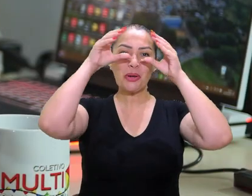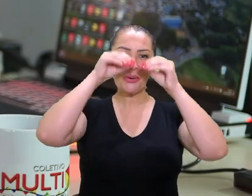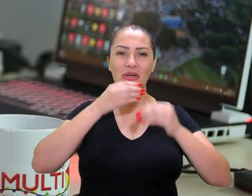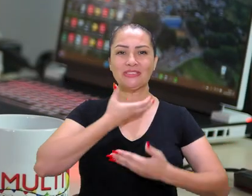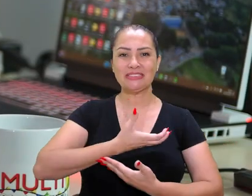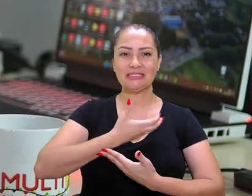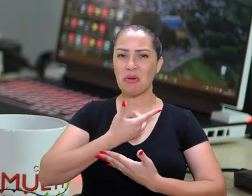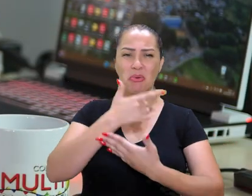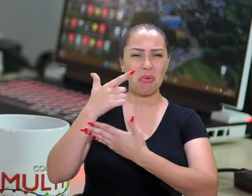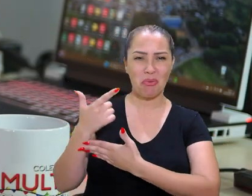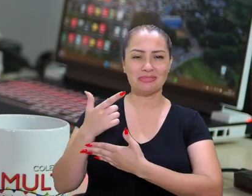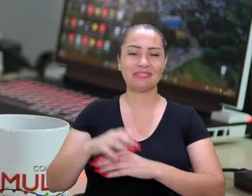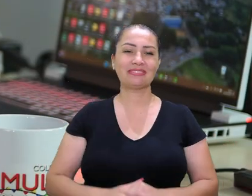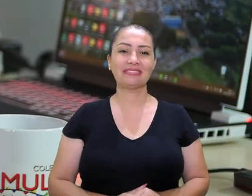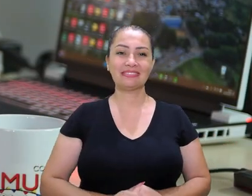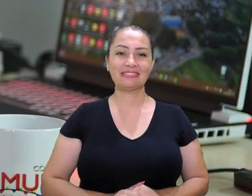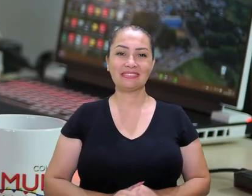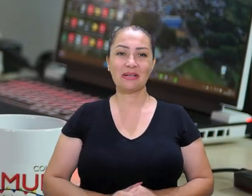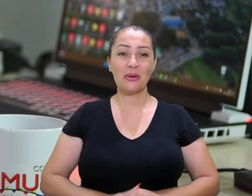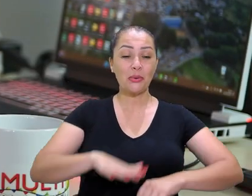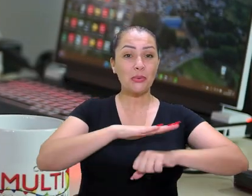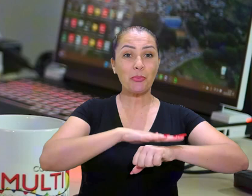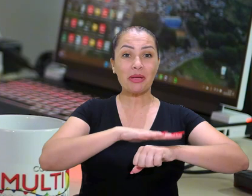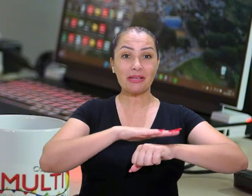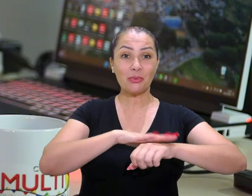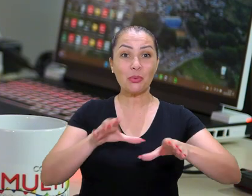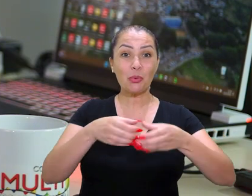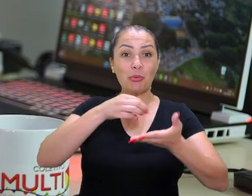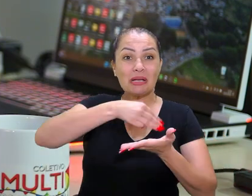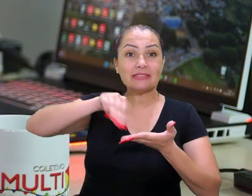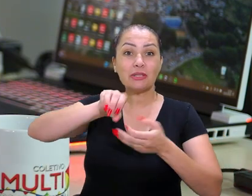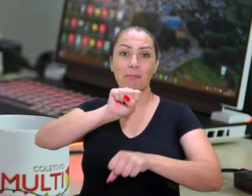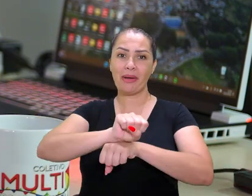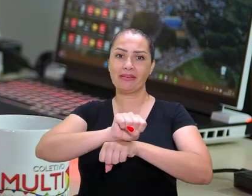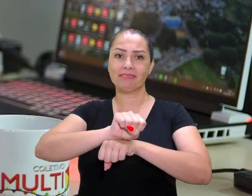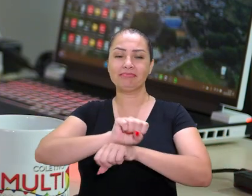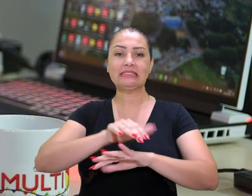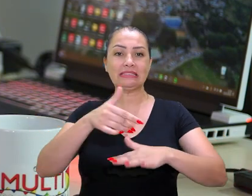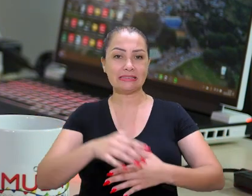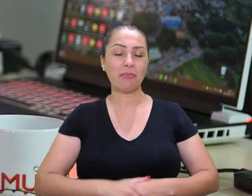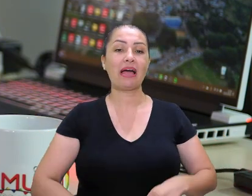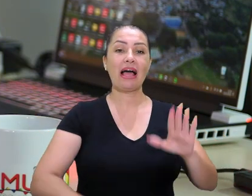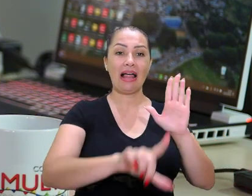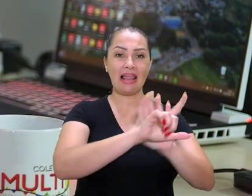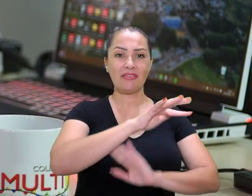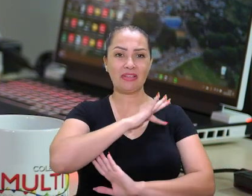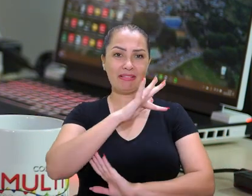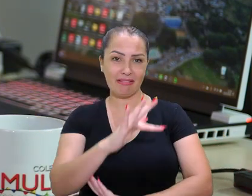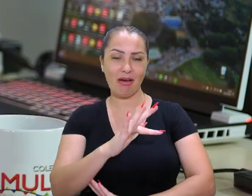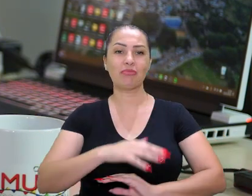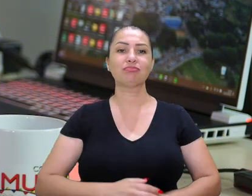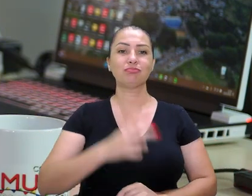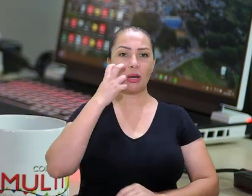isso num período que o Mensageiros tinha parado, né? E aí foi através de uma lei federal, né, da criação dos pontos de cultura,